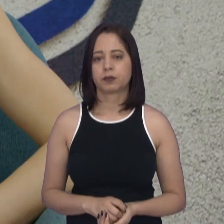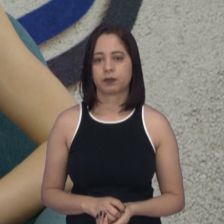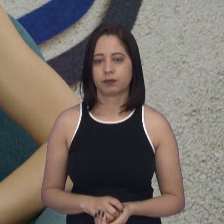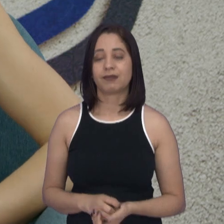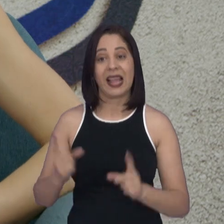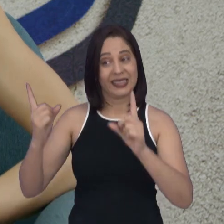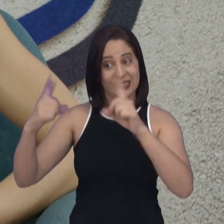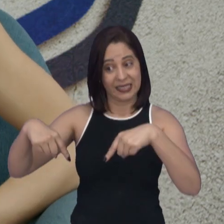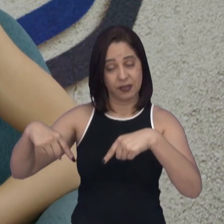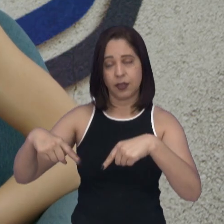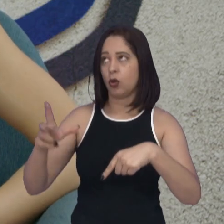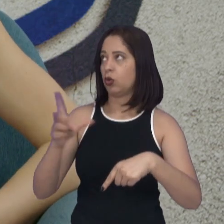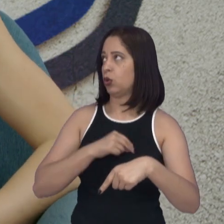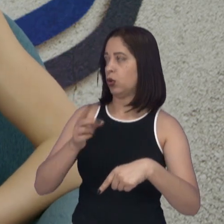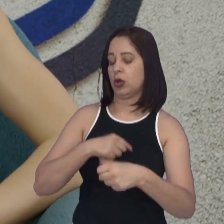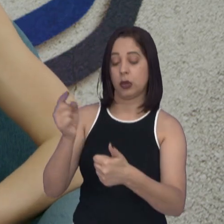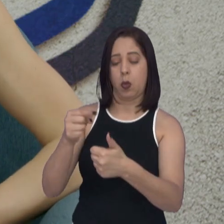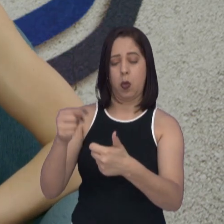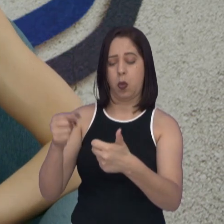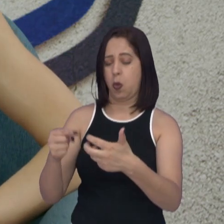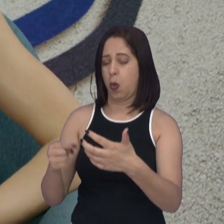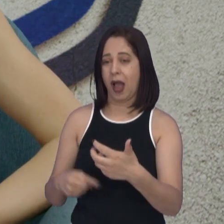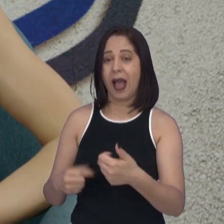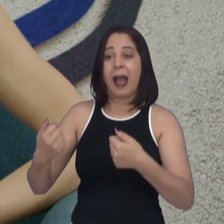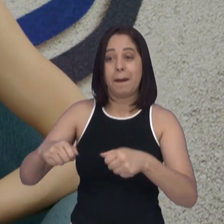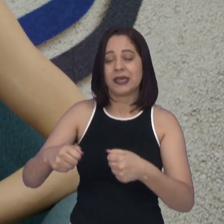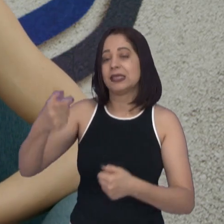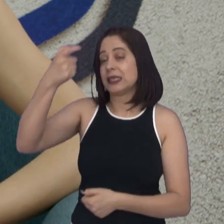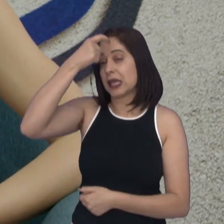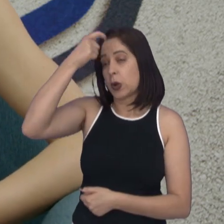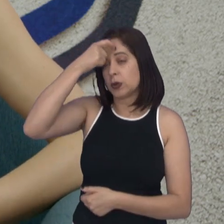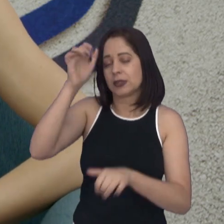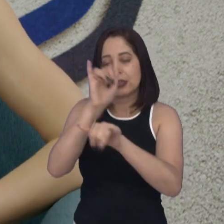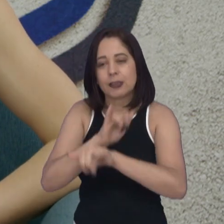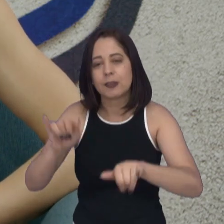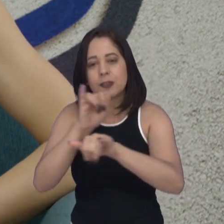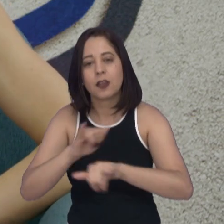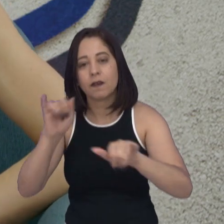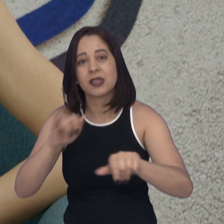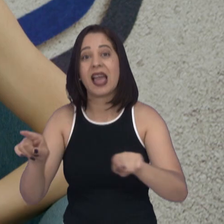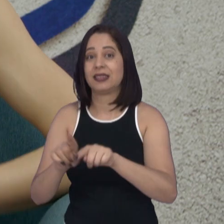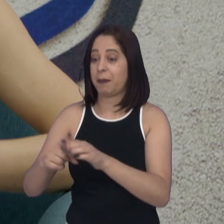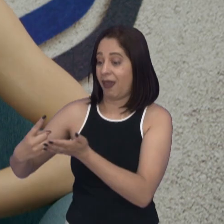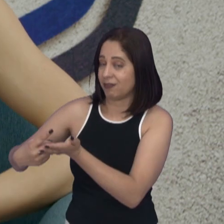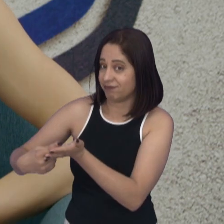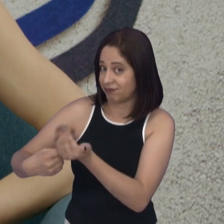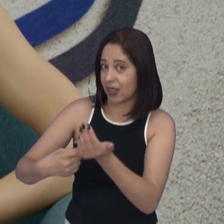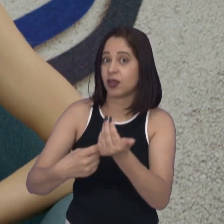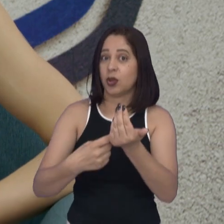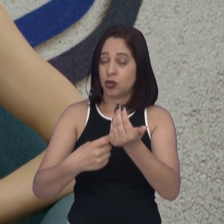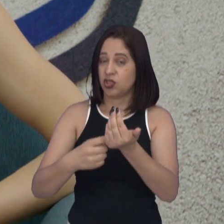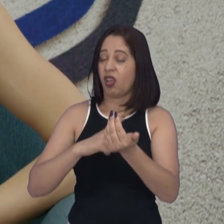os desafios são muitos, né? Desde conscientização da importância do tema, quanto às tecnologias mesmo, como você